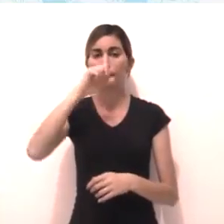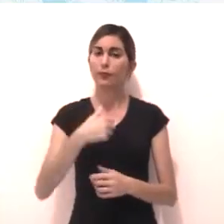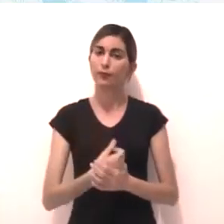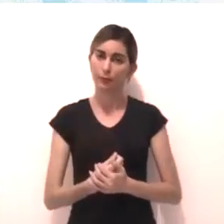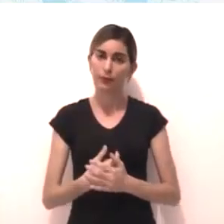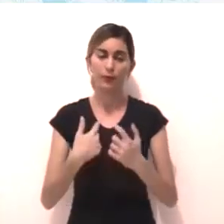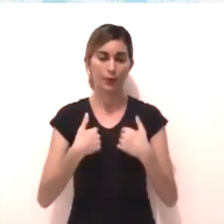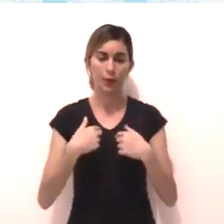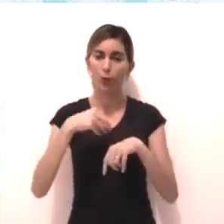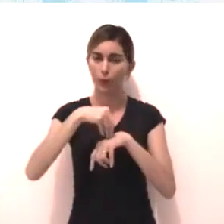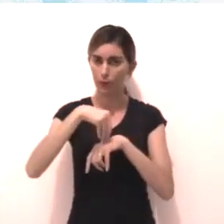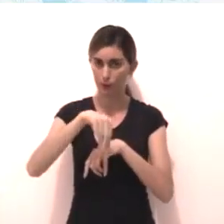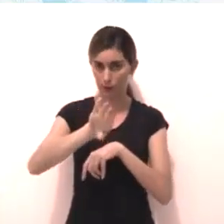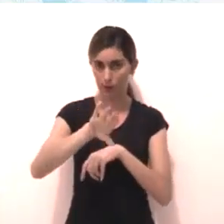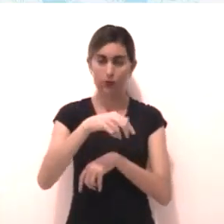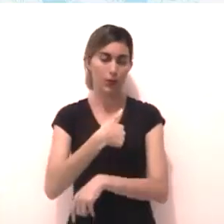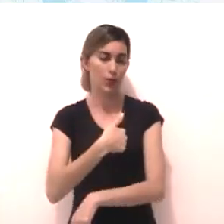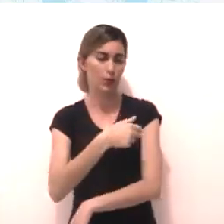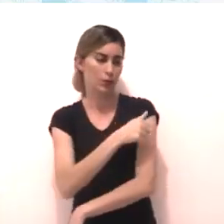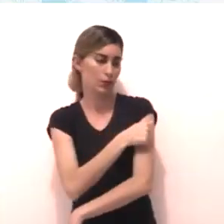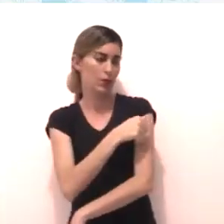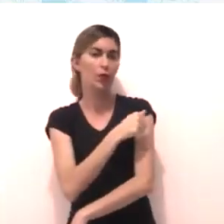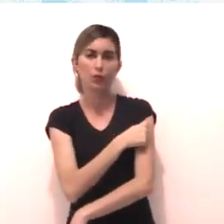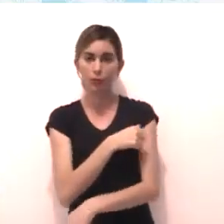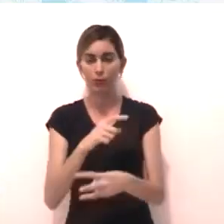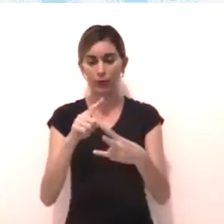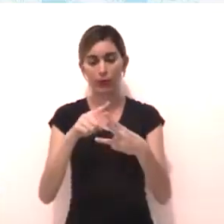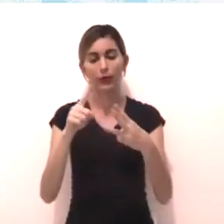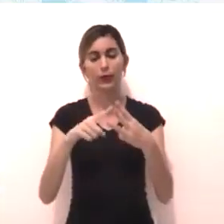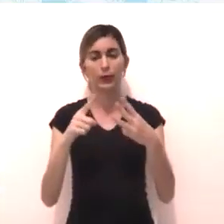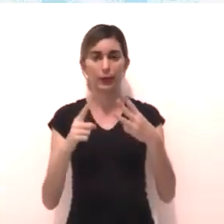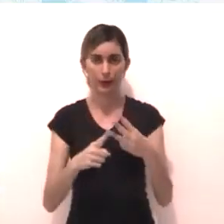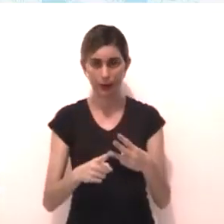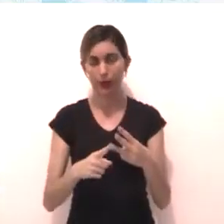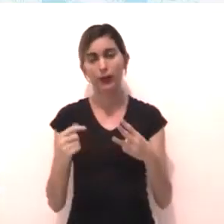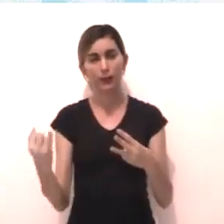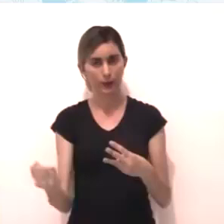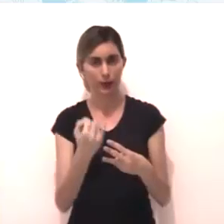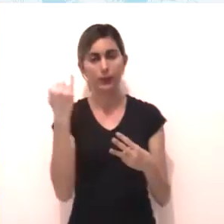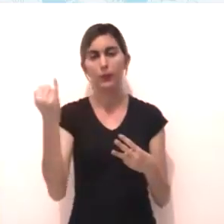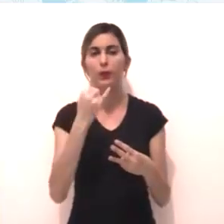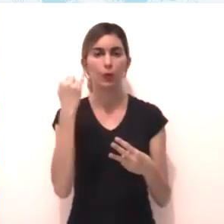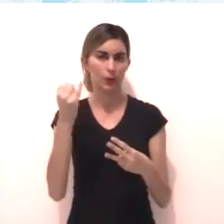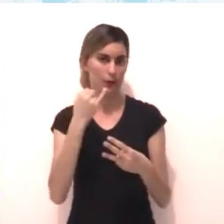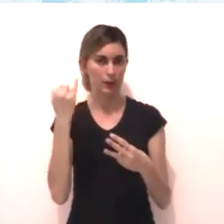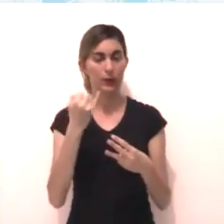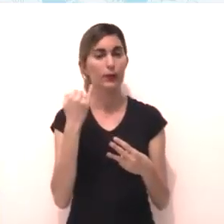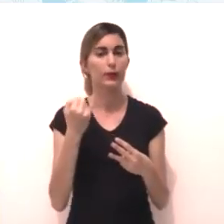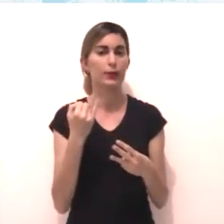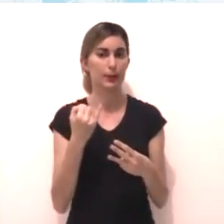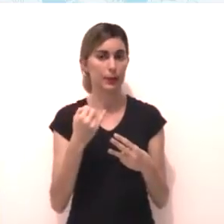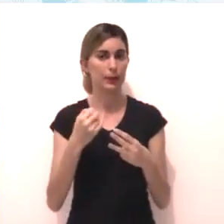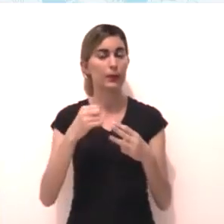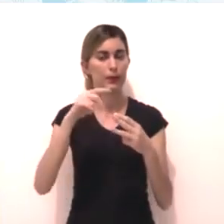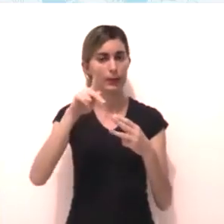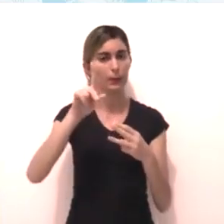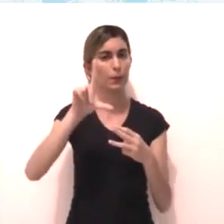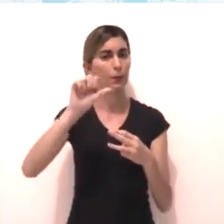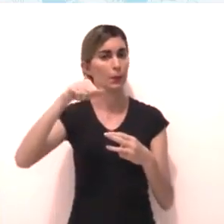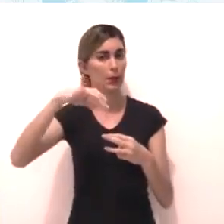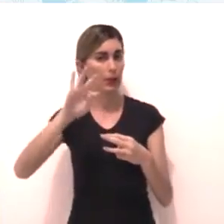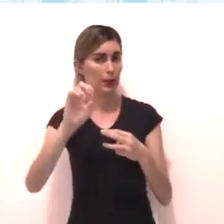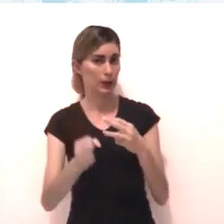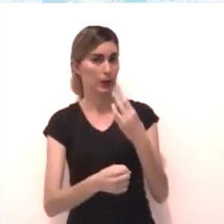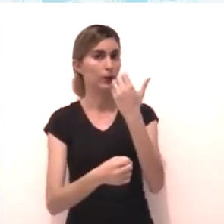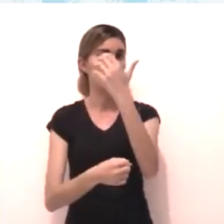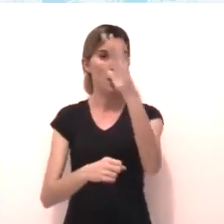eu costumo destacar para os meus alunos 3 grandes importâncias das plantas